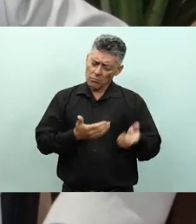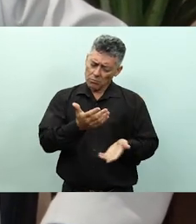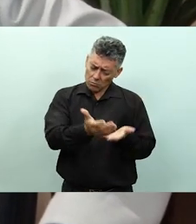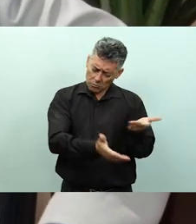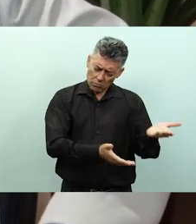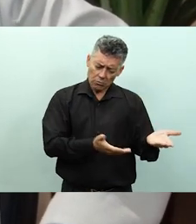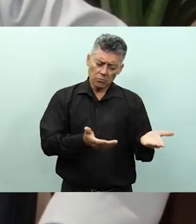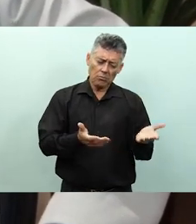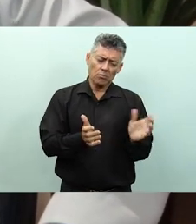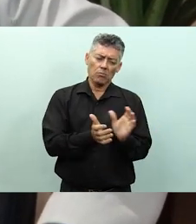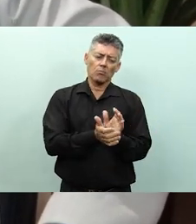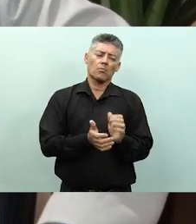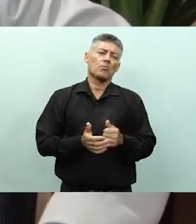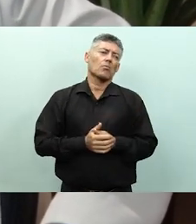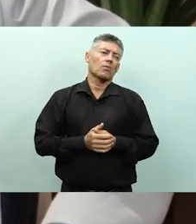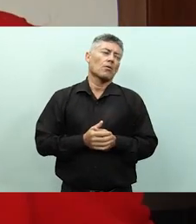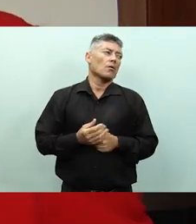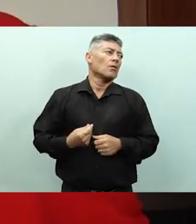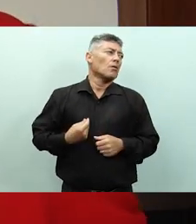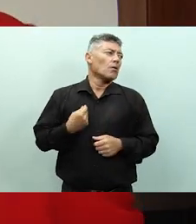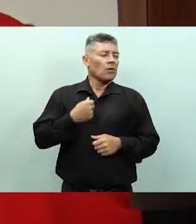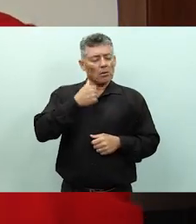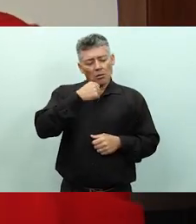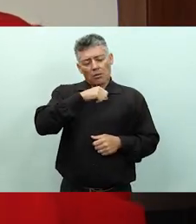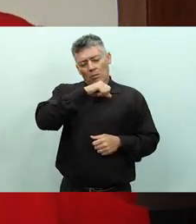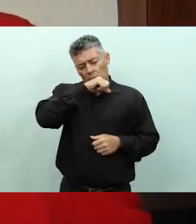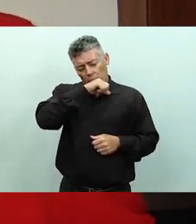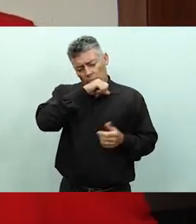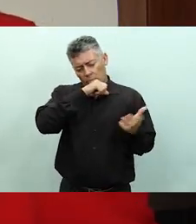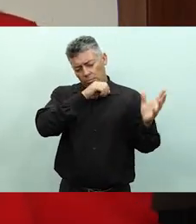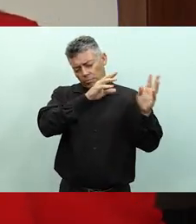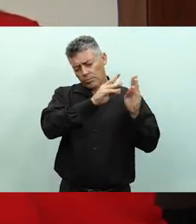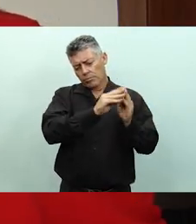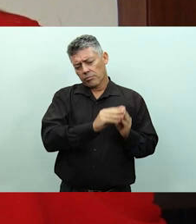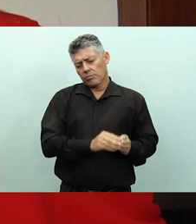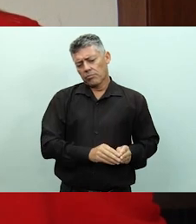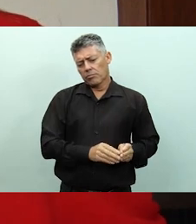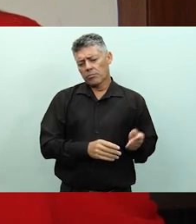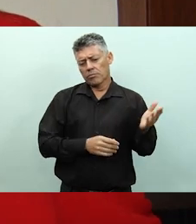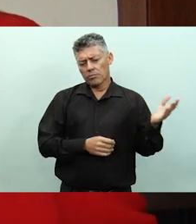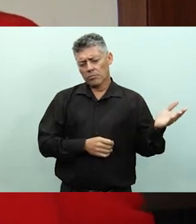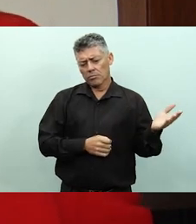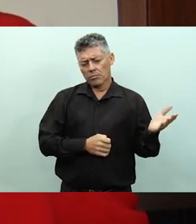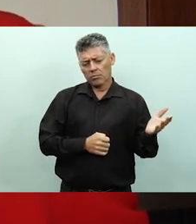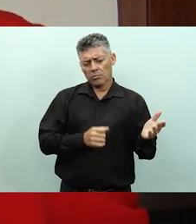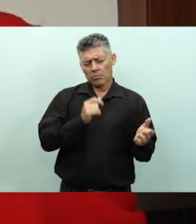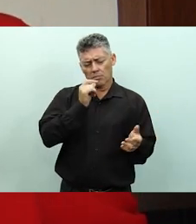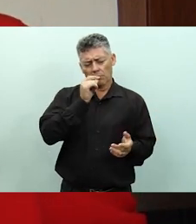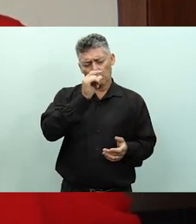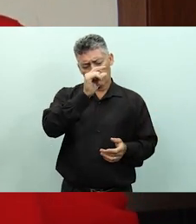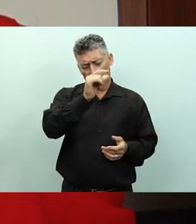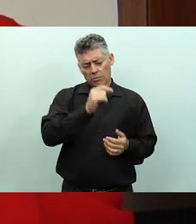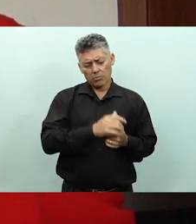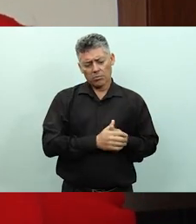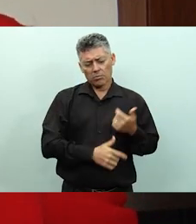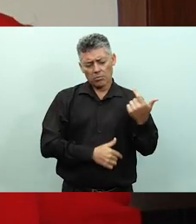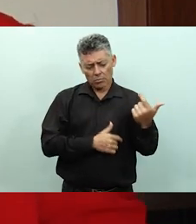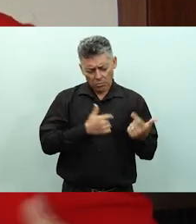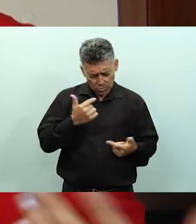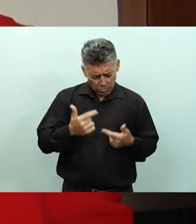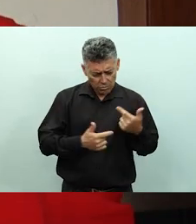povo, Dona Vilma serviu ao povo. A vida de mamãe foi resumida, né? Se pudesse resumir a uma palavra,